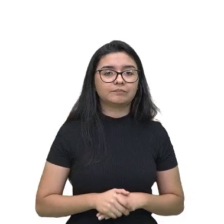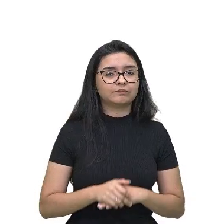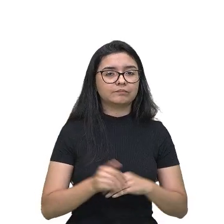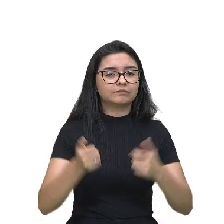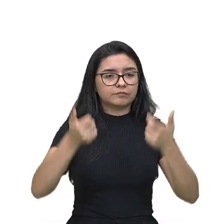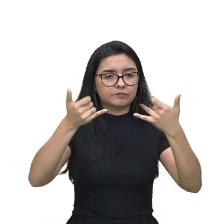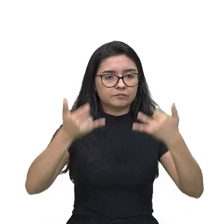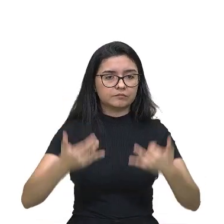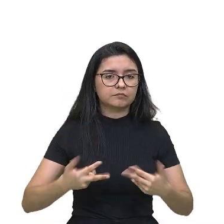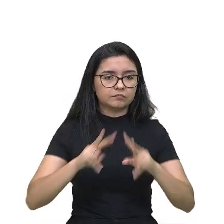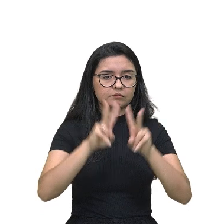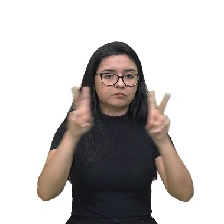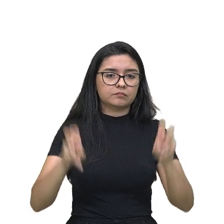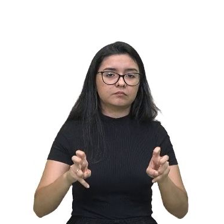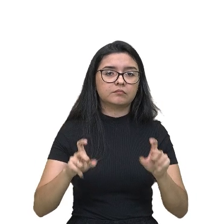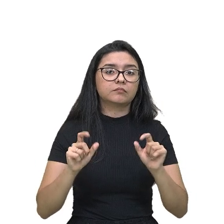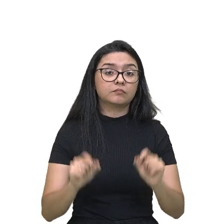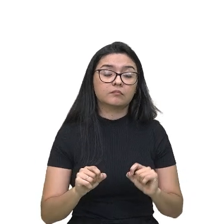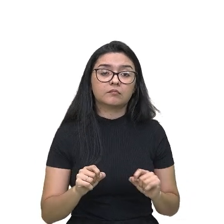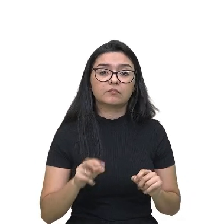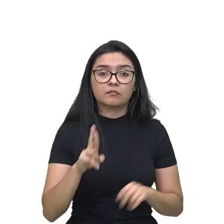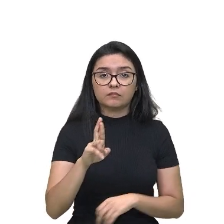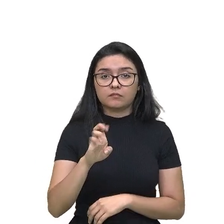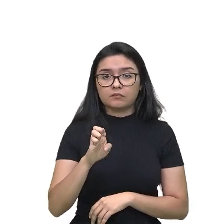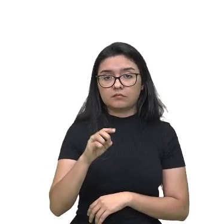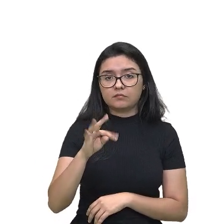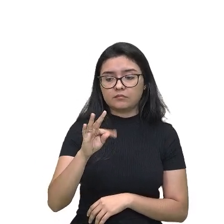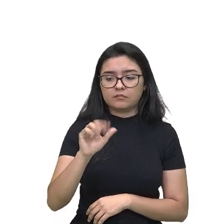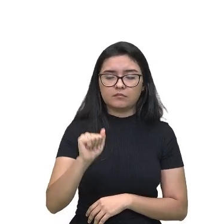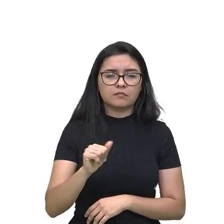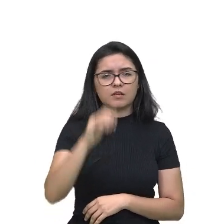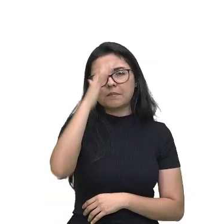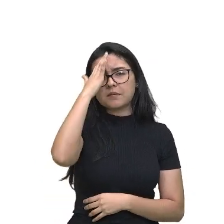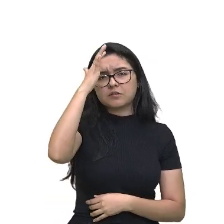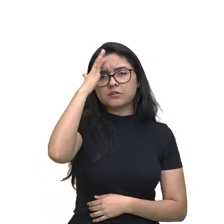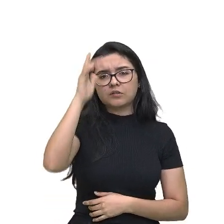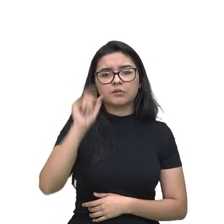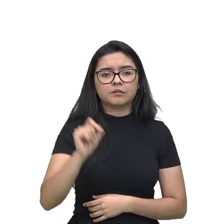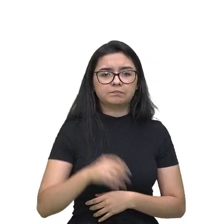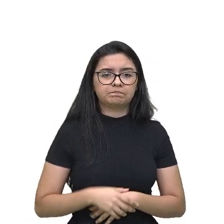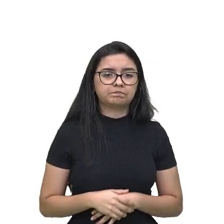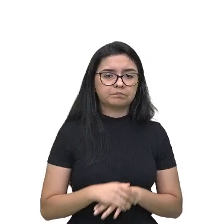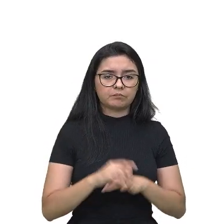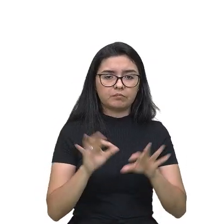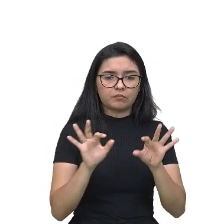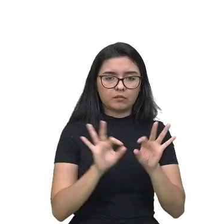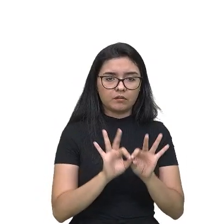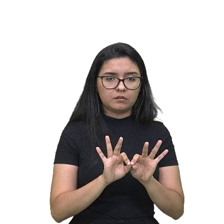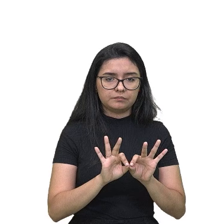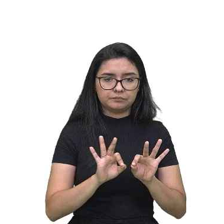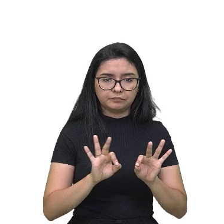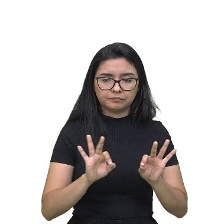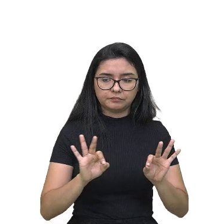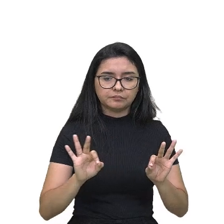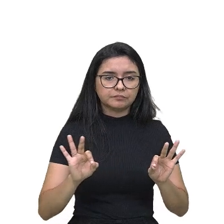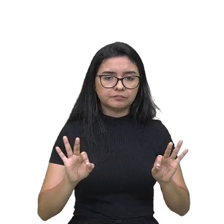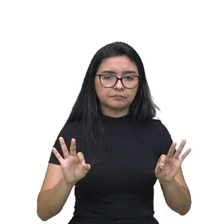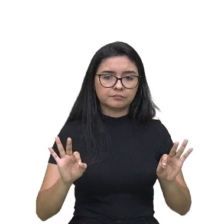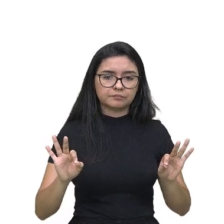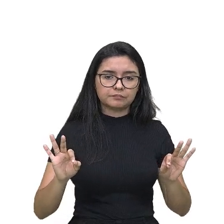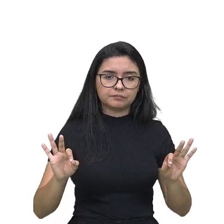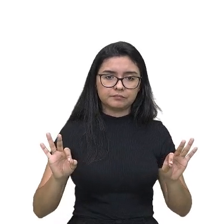reta, beleza? E aí, imagina só, meus queridos alunos, imagina um segmento de reta que se prolongue aí,